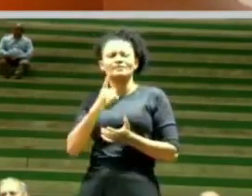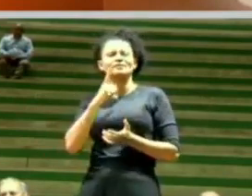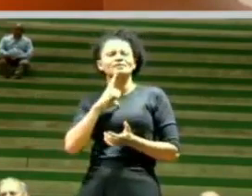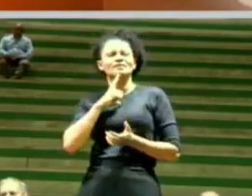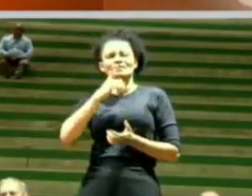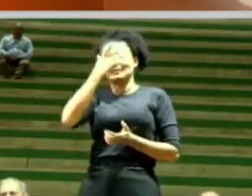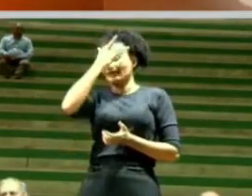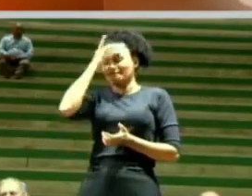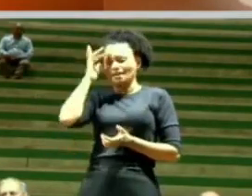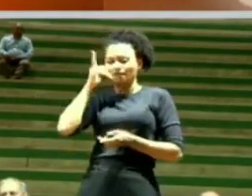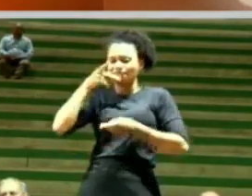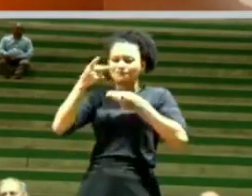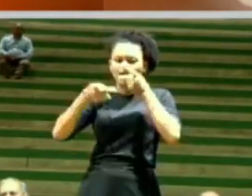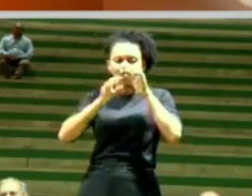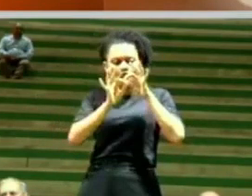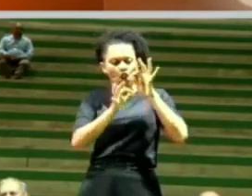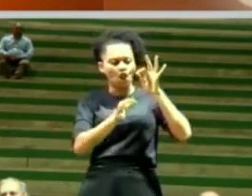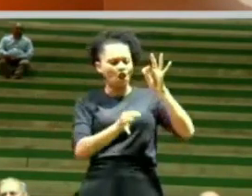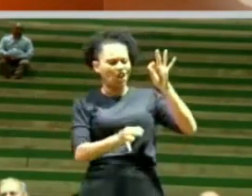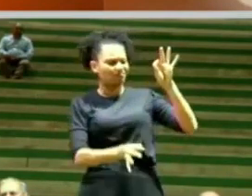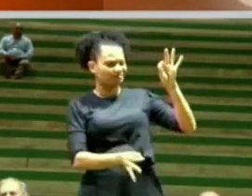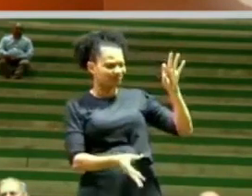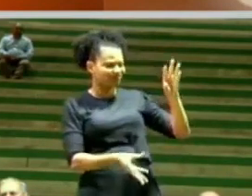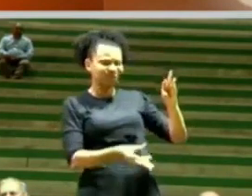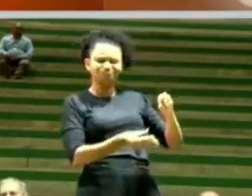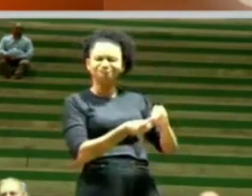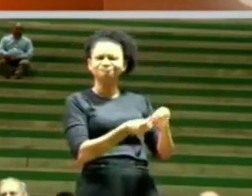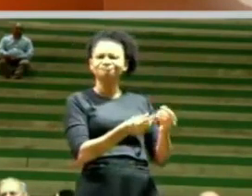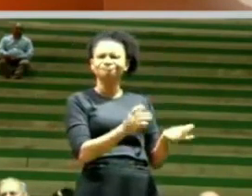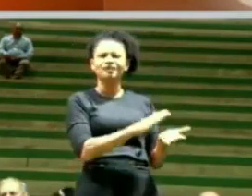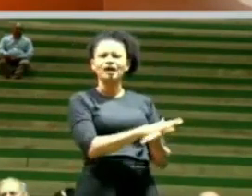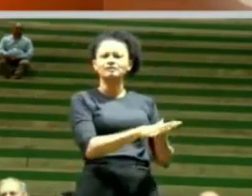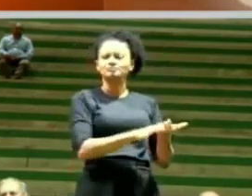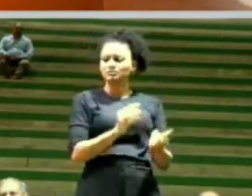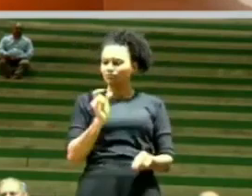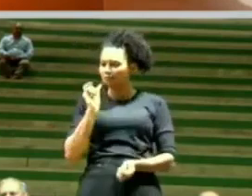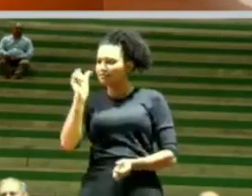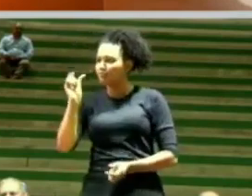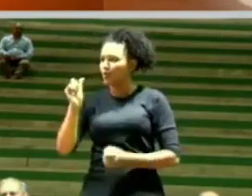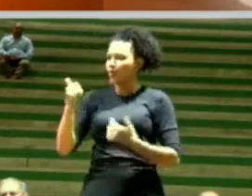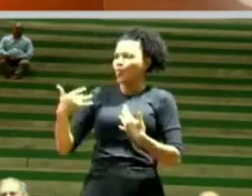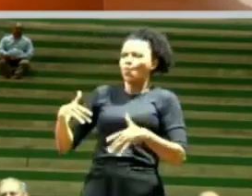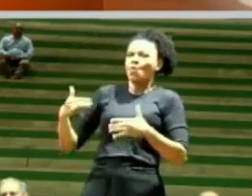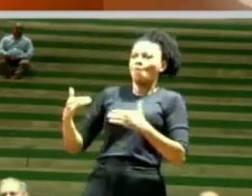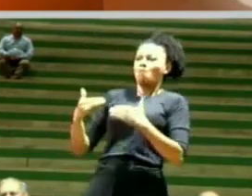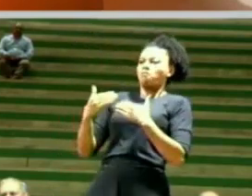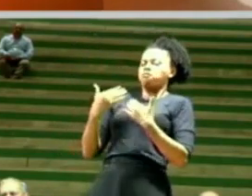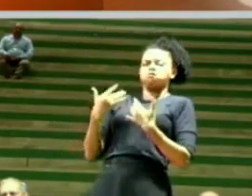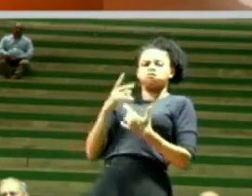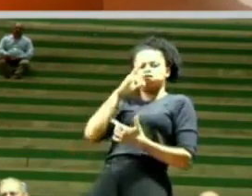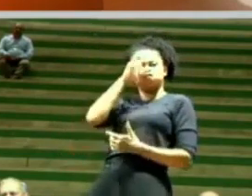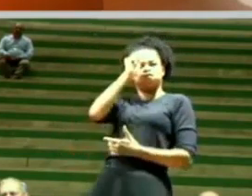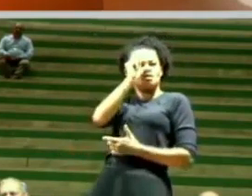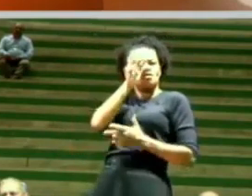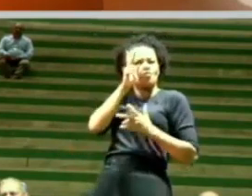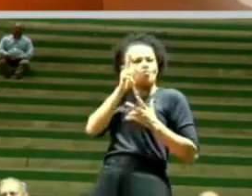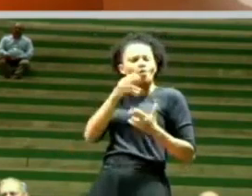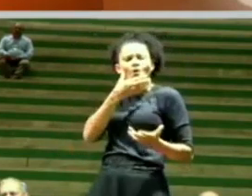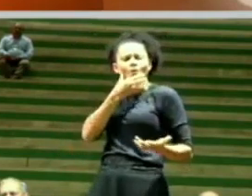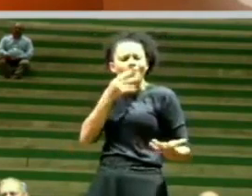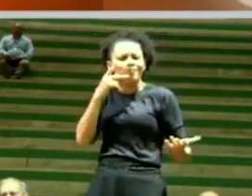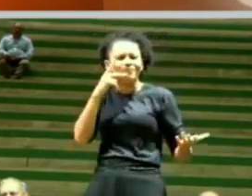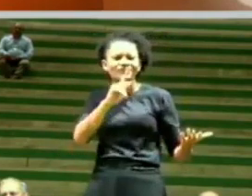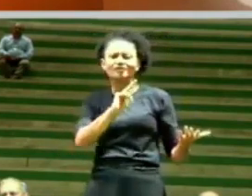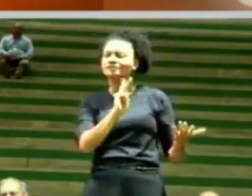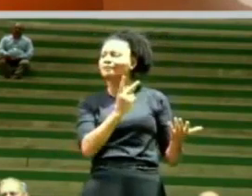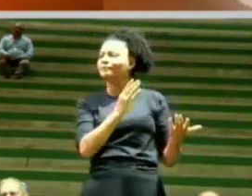que falam muito e não diz nada, outras que falam pouco e diz muito. É o caso do profeta